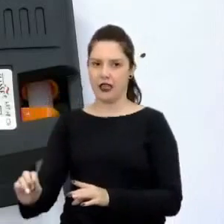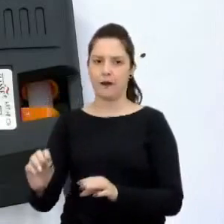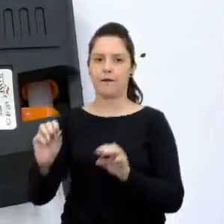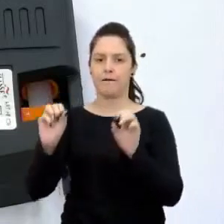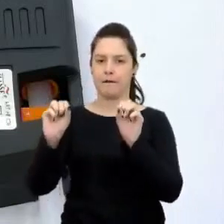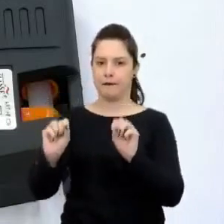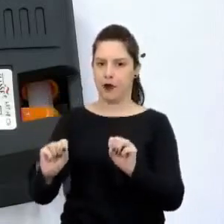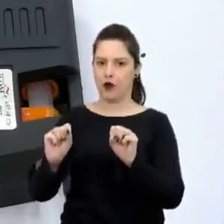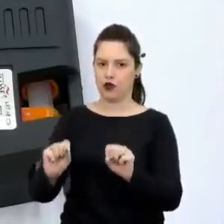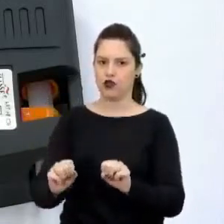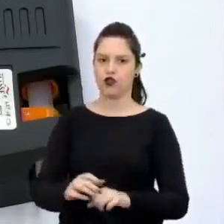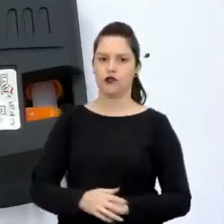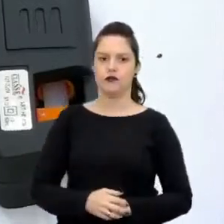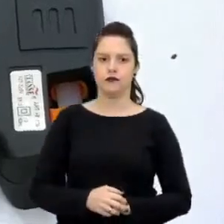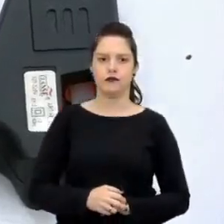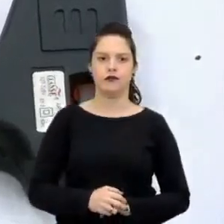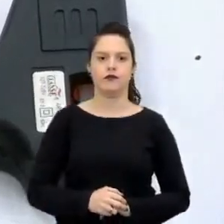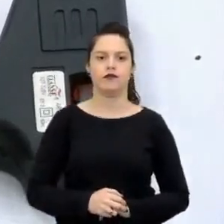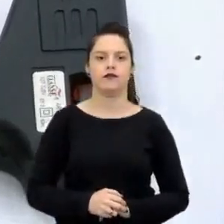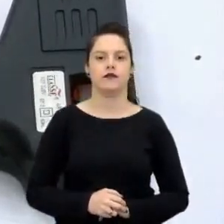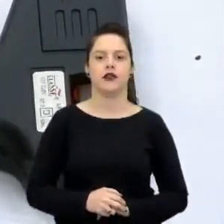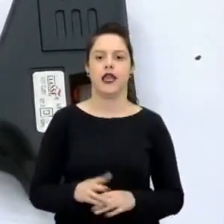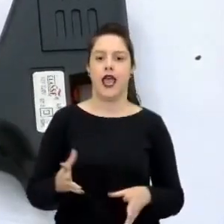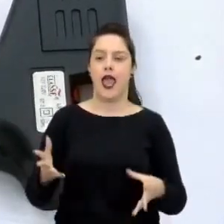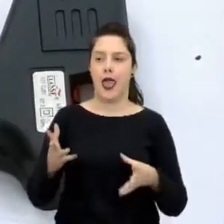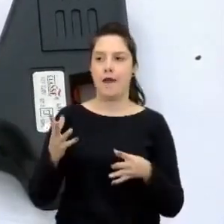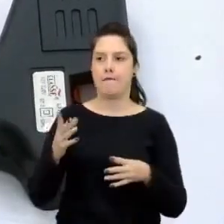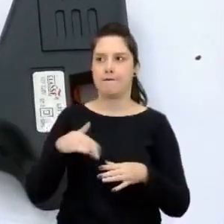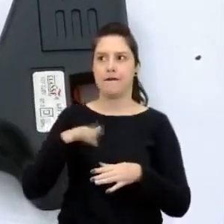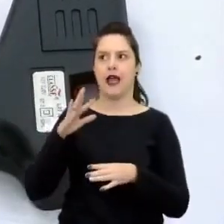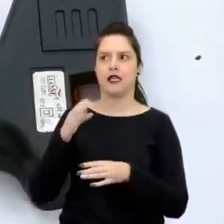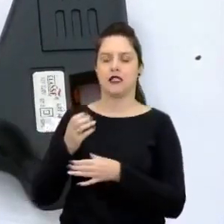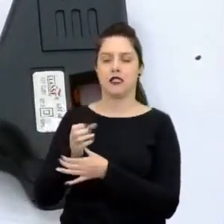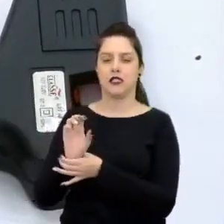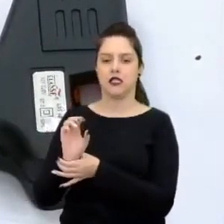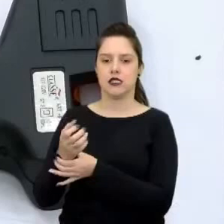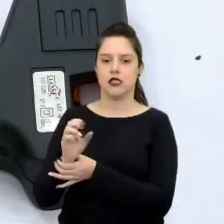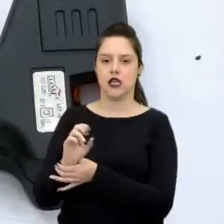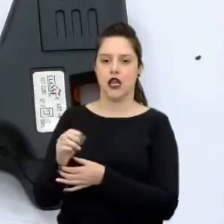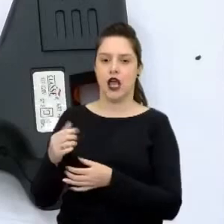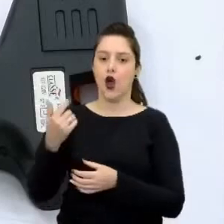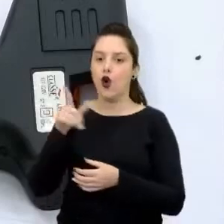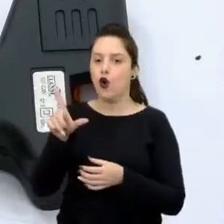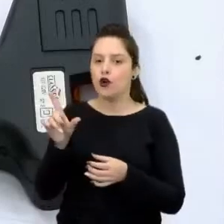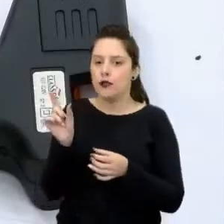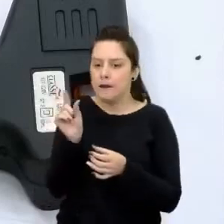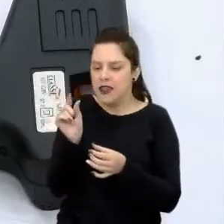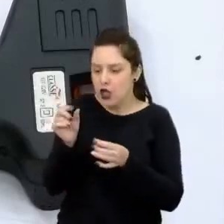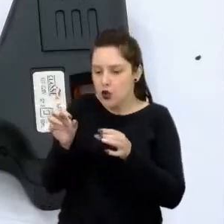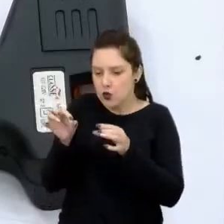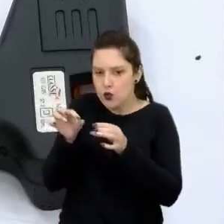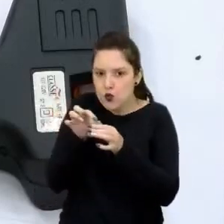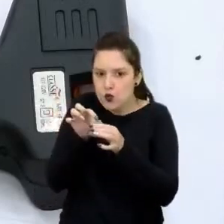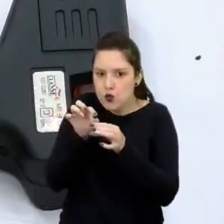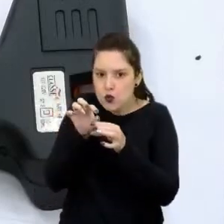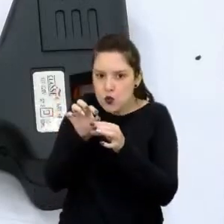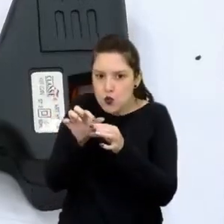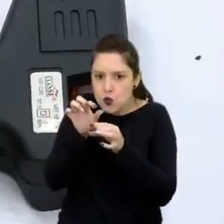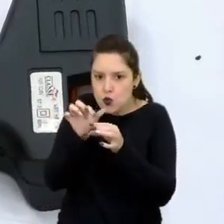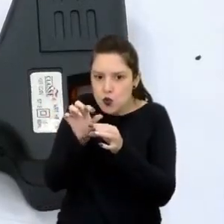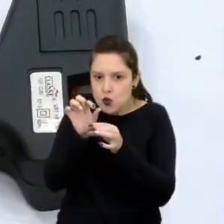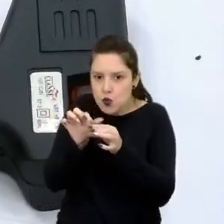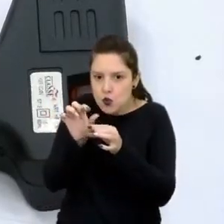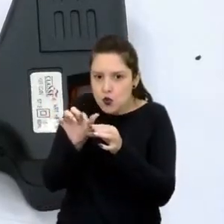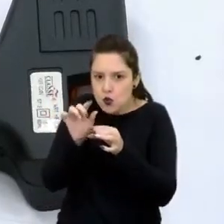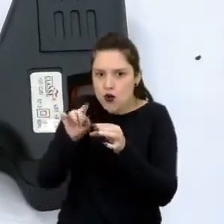nome? Firme, seguro. Mais firme, mais seguro, tá? Eu vou colocar as cargas aqui, tá? Porque isso é muito importante, as cargas